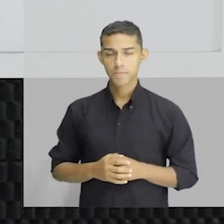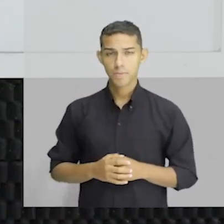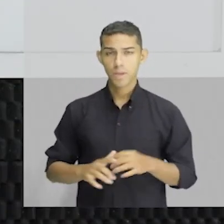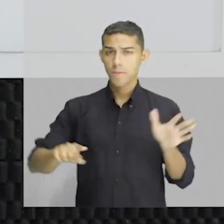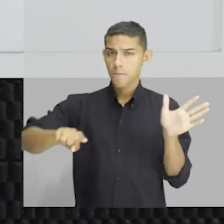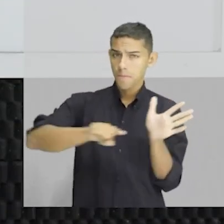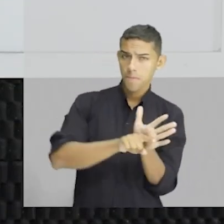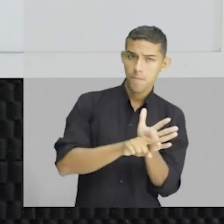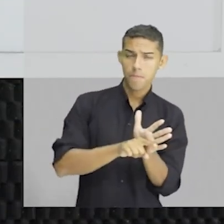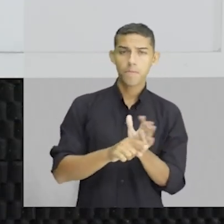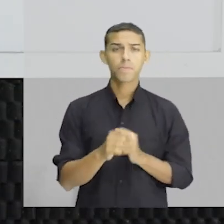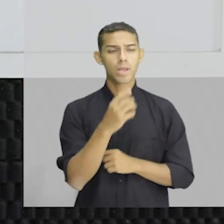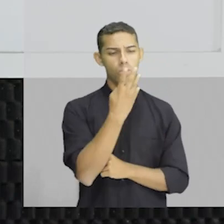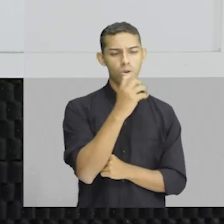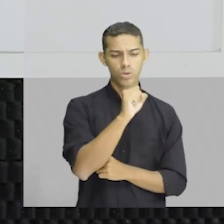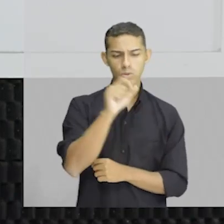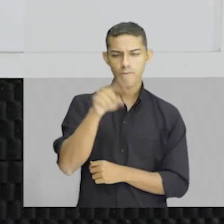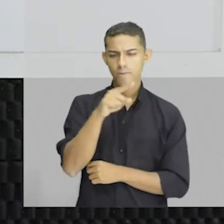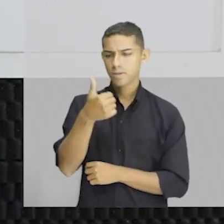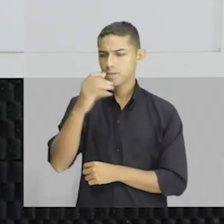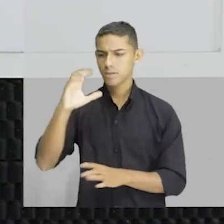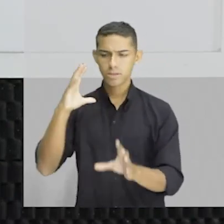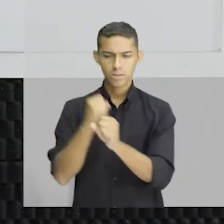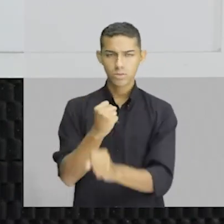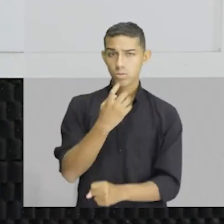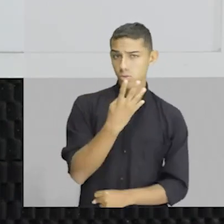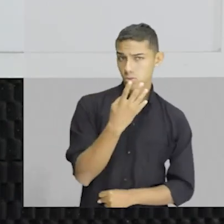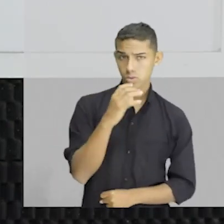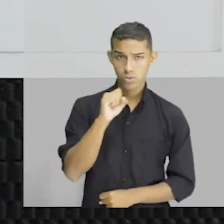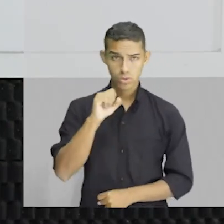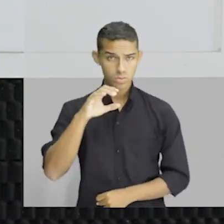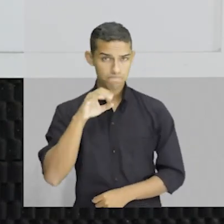- 48 x 10 480